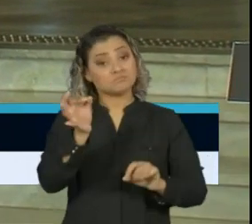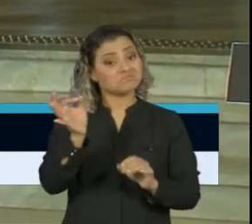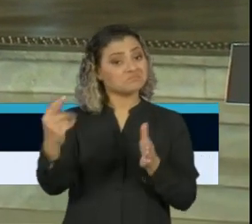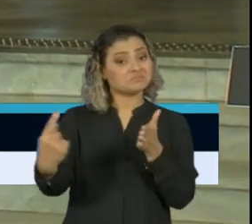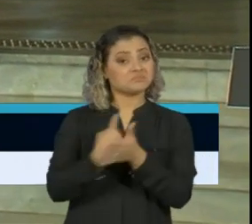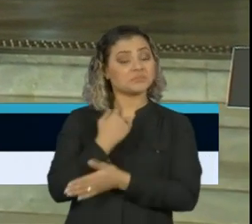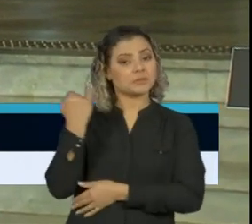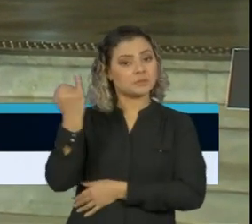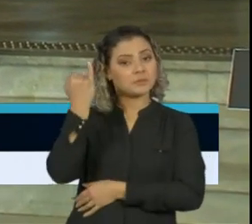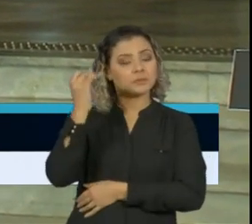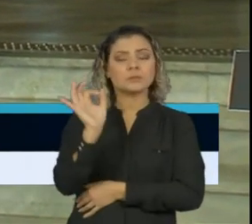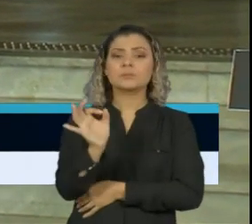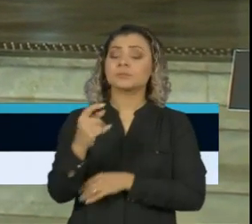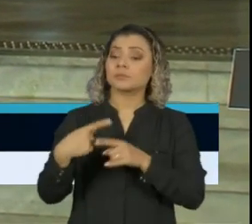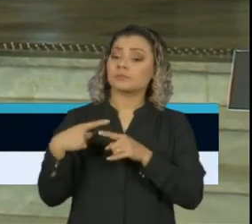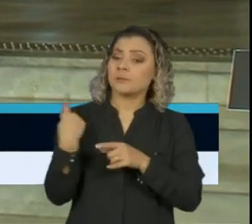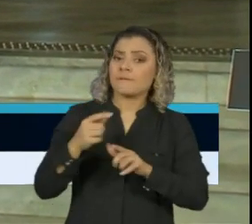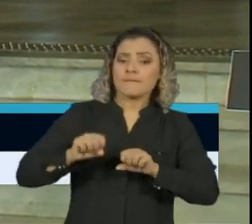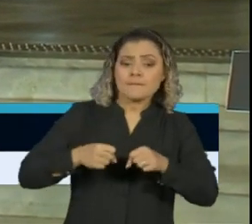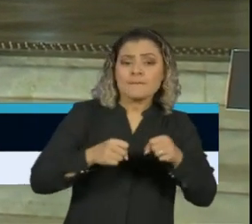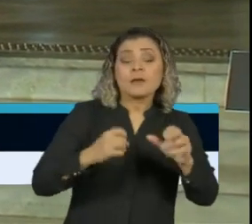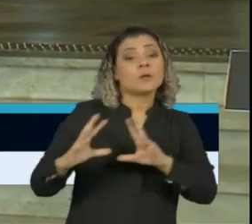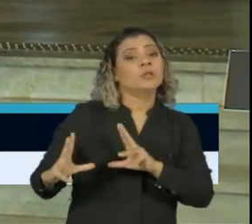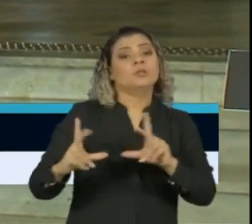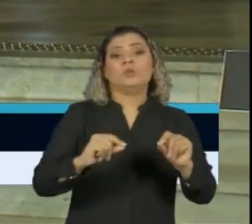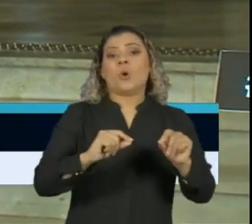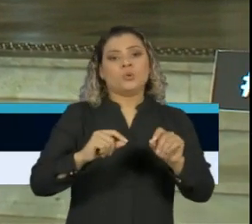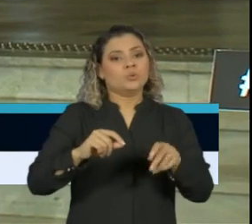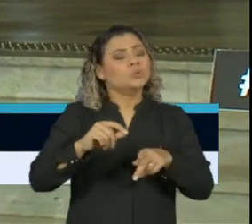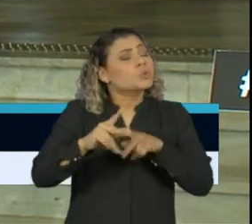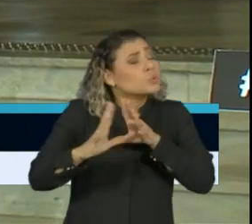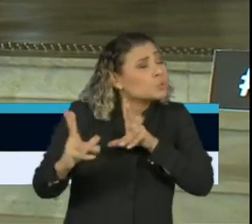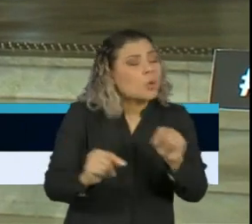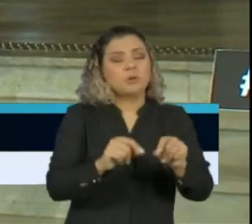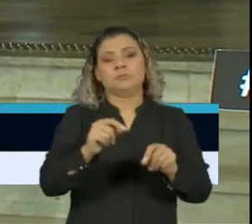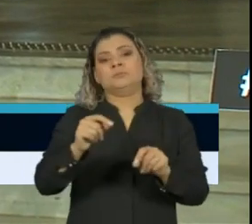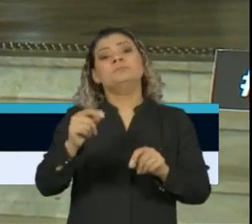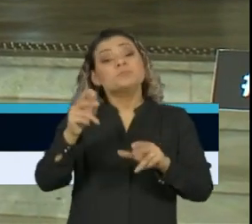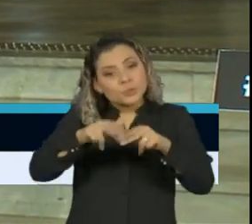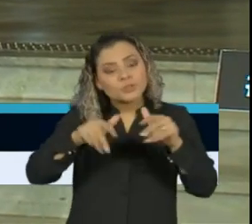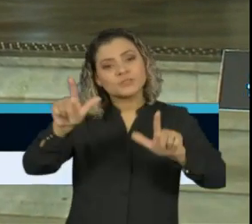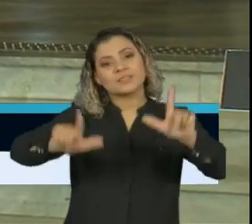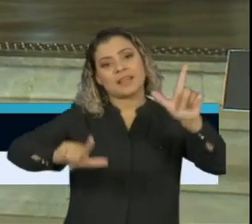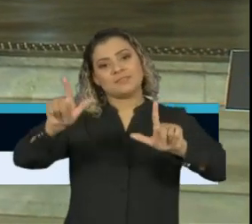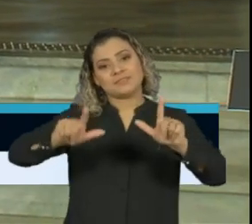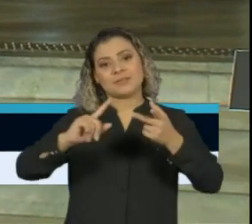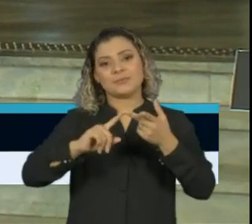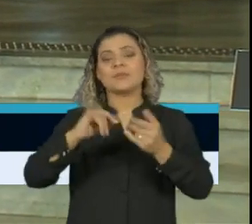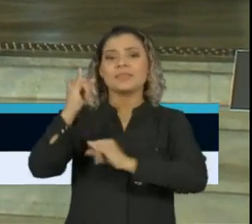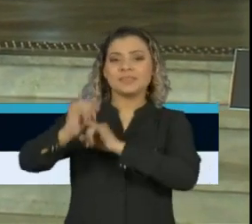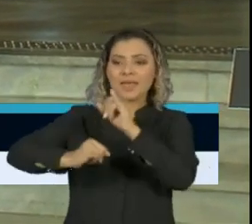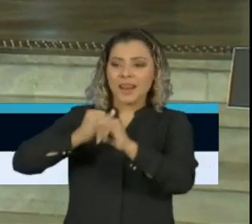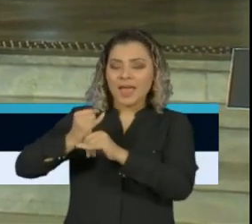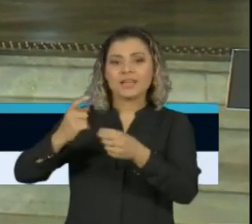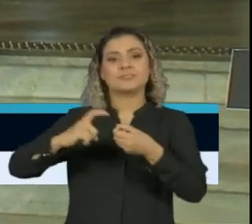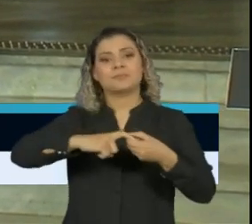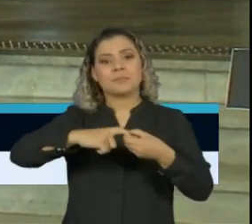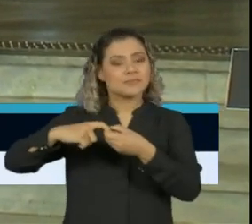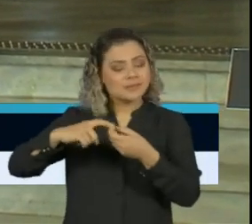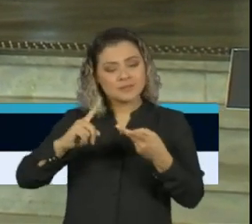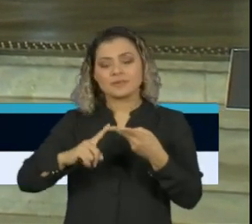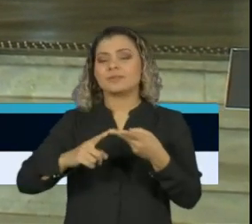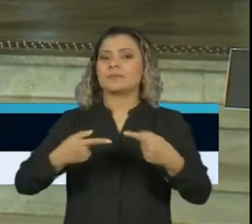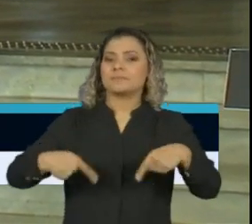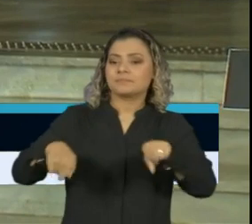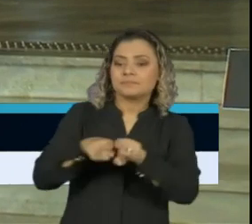nós estamos trabalhando para tentar chegar à casa de todo mundo. Por isso que estamos com a televisão, patrocinando a internet e sabemos que teremos